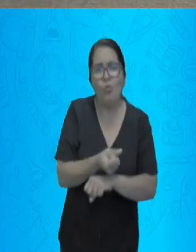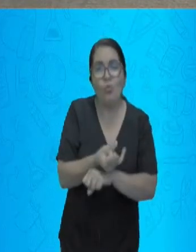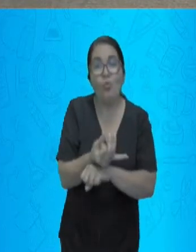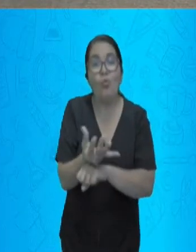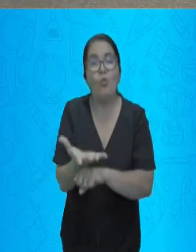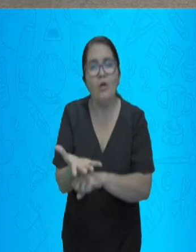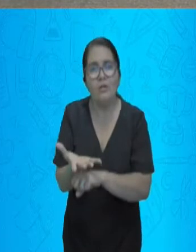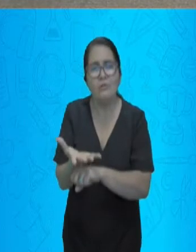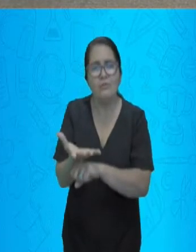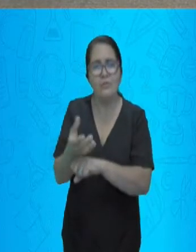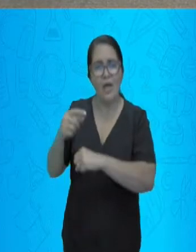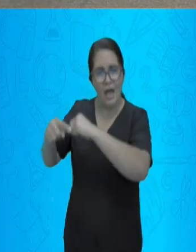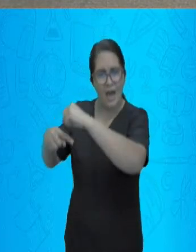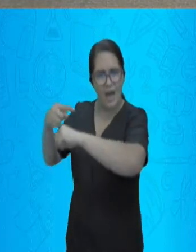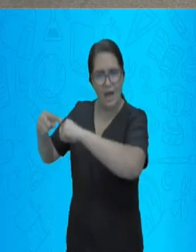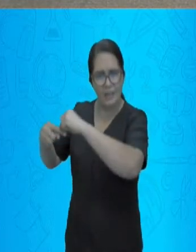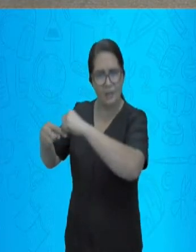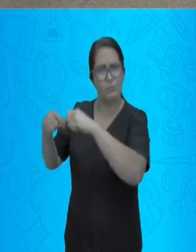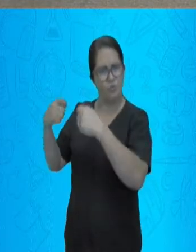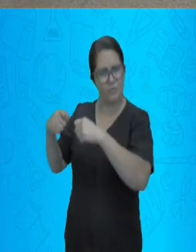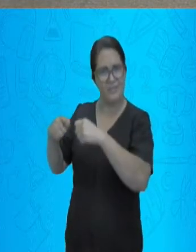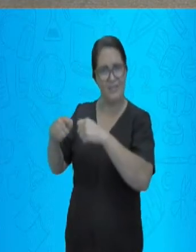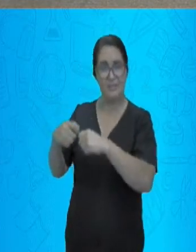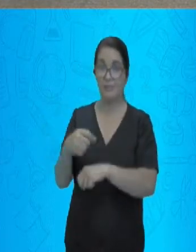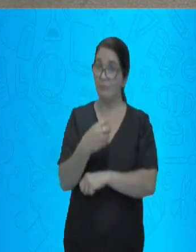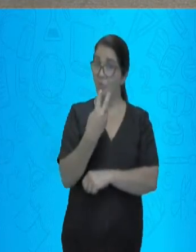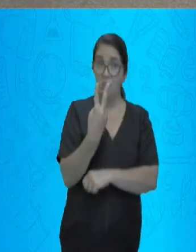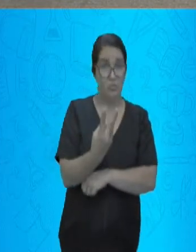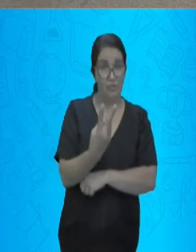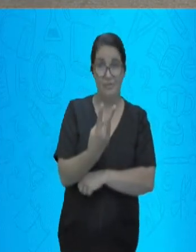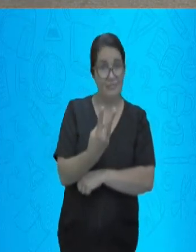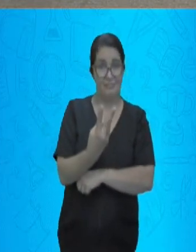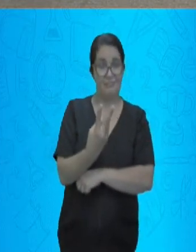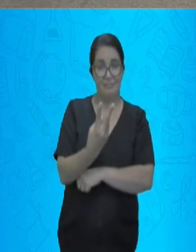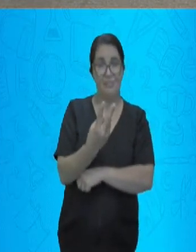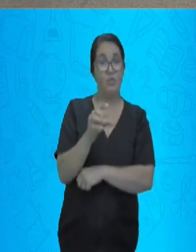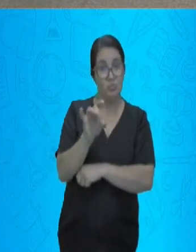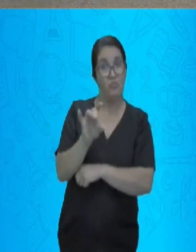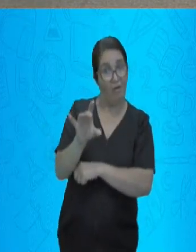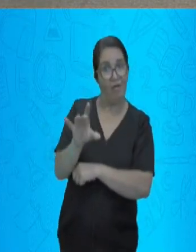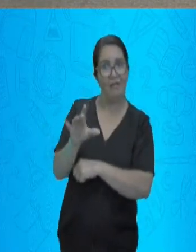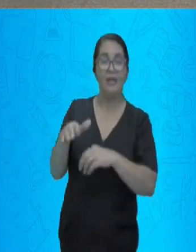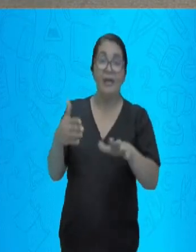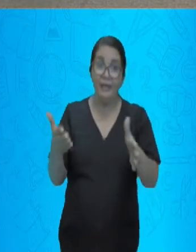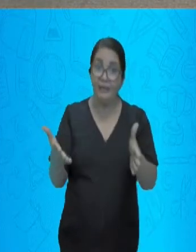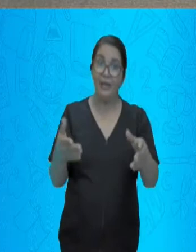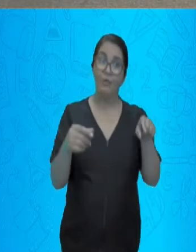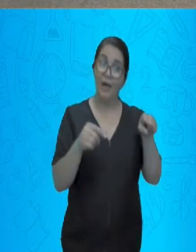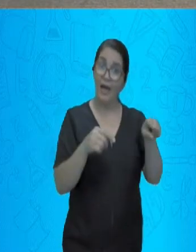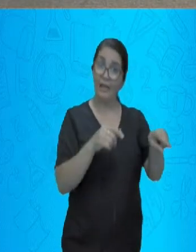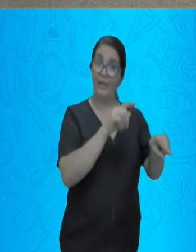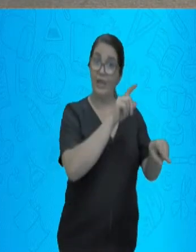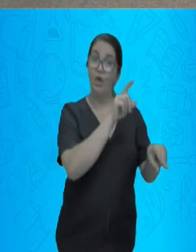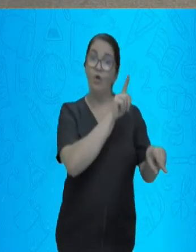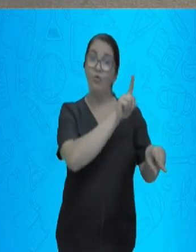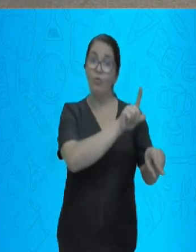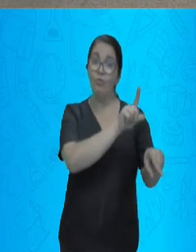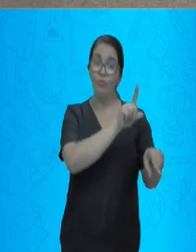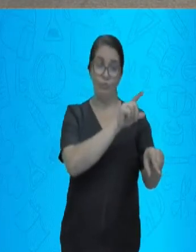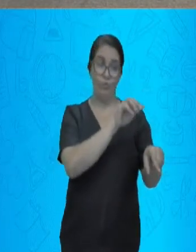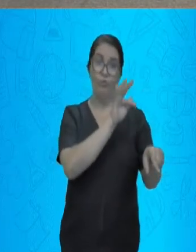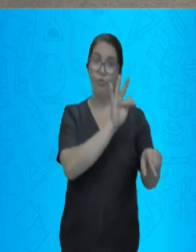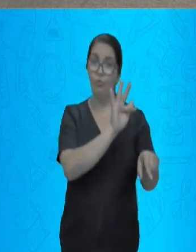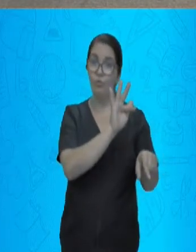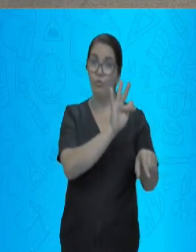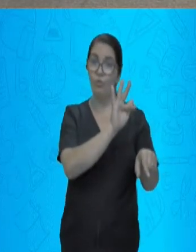F2. O flúor, ele é útil, entre outras,